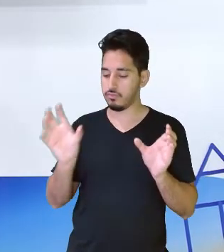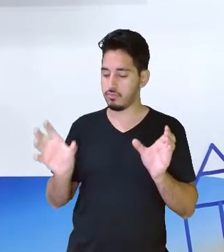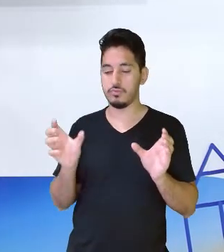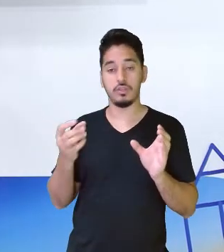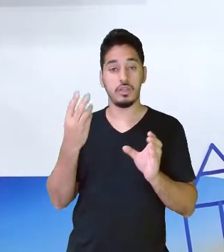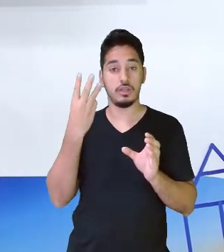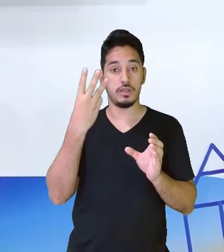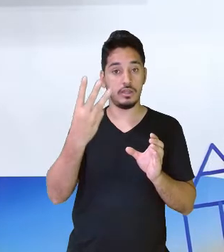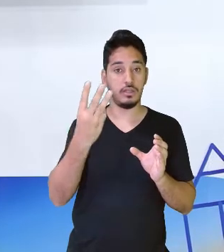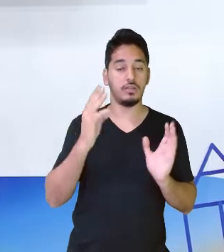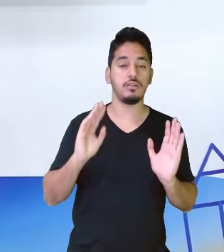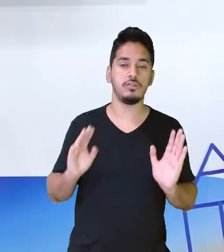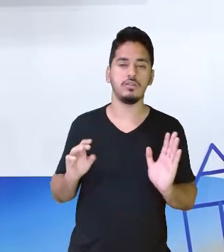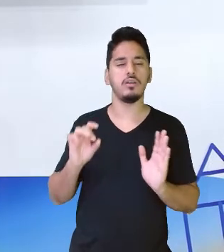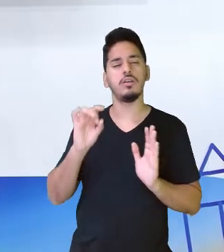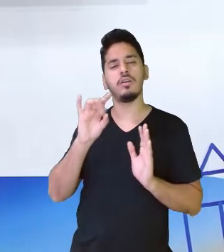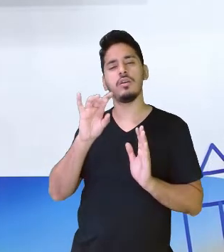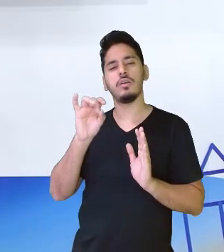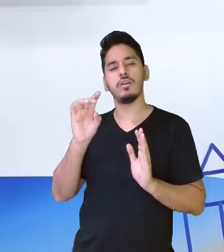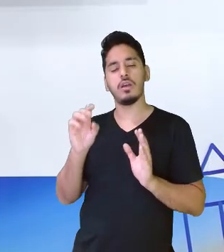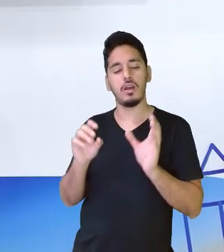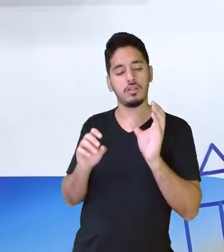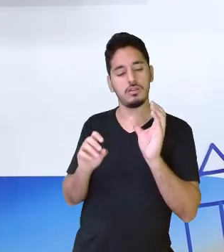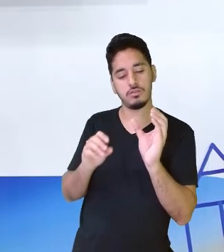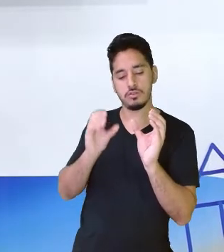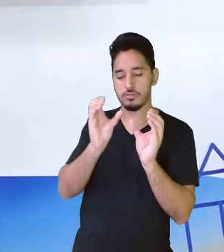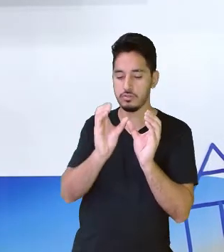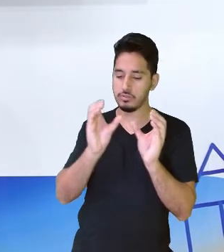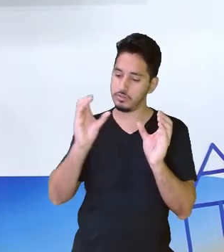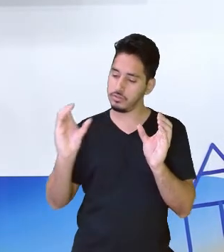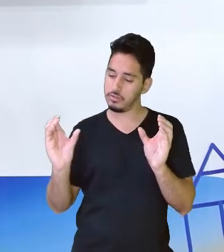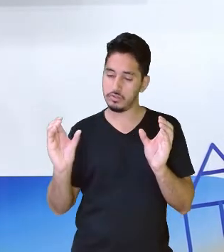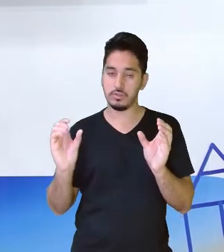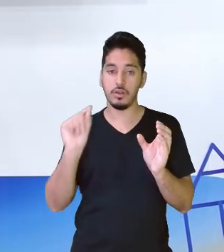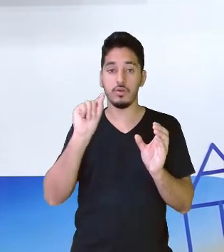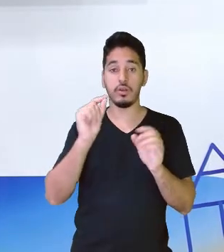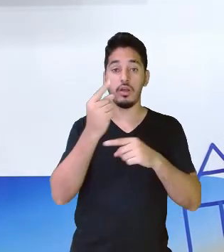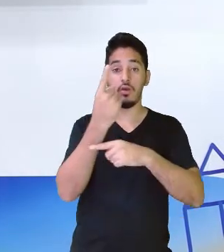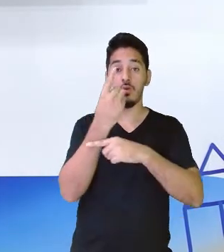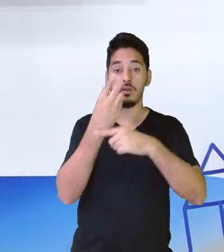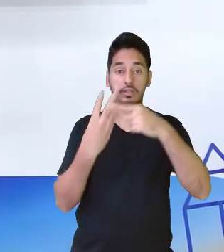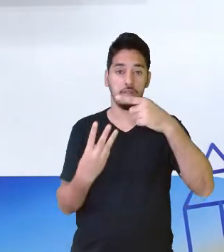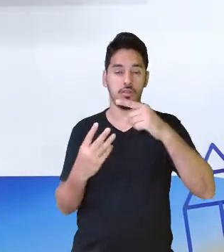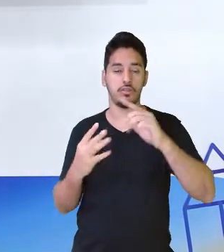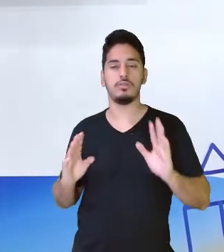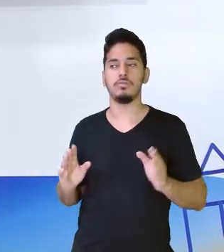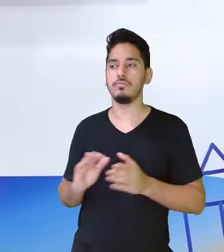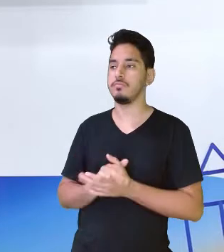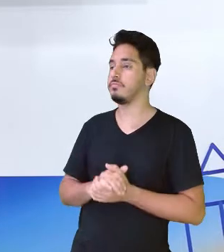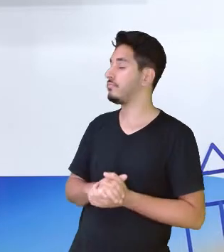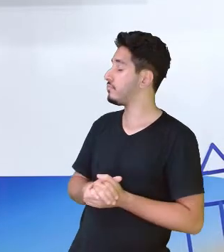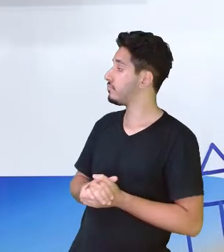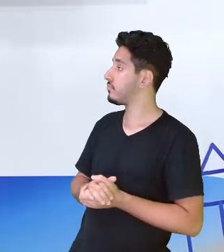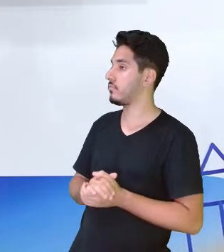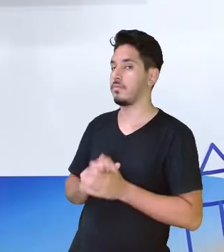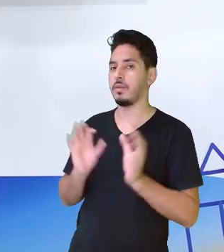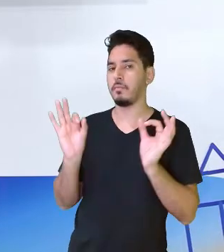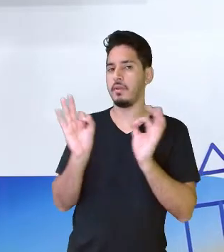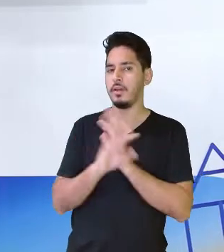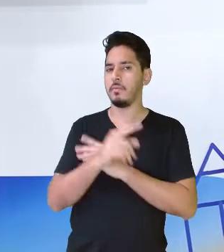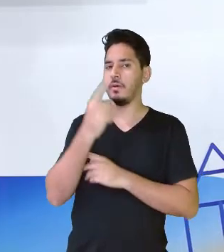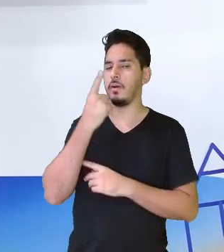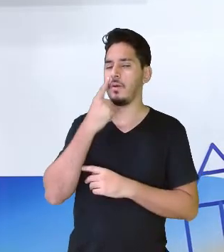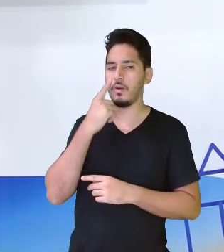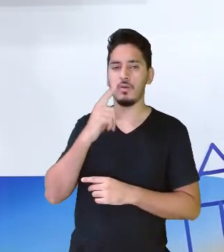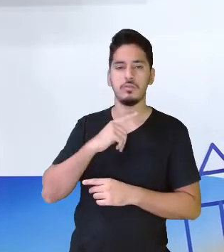3 partes. E cada pedacinho desse vale 1/3. E para finalizar na nossa